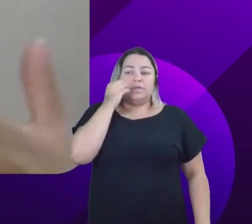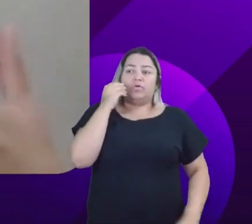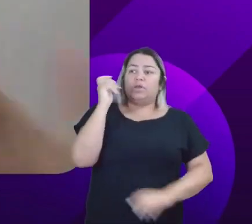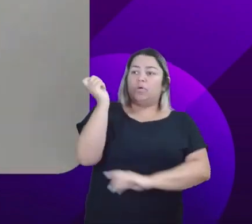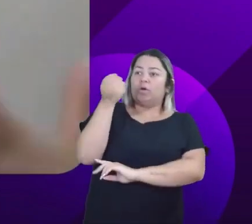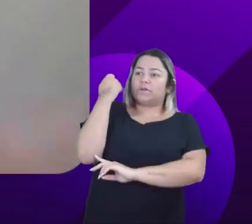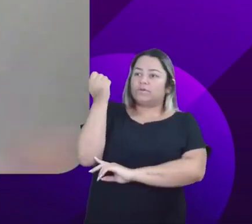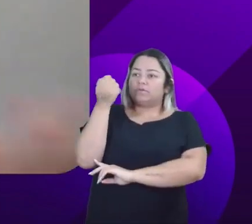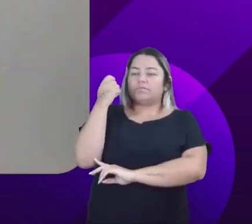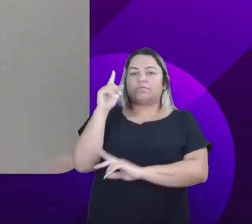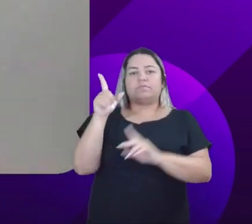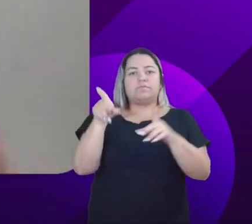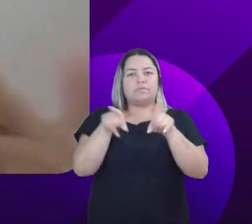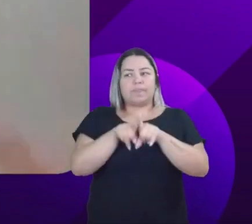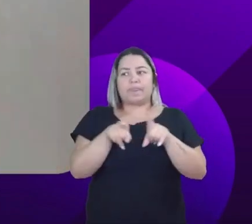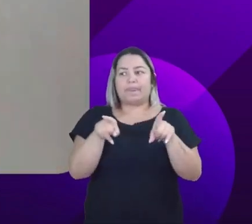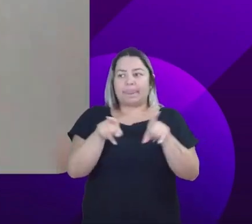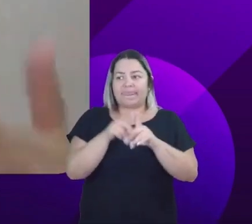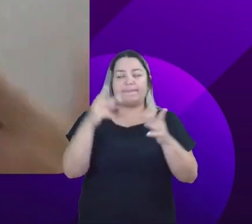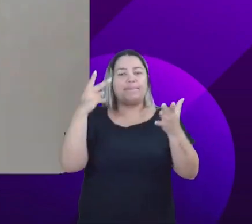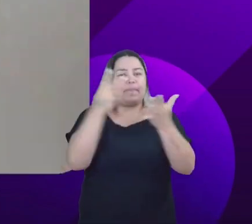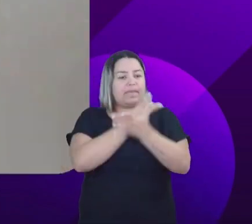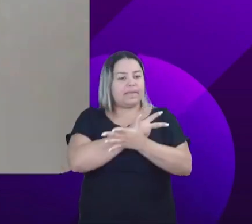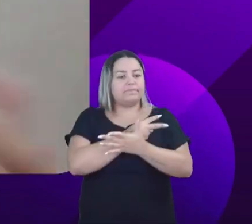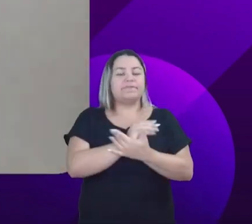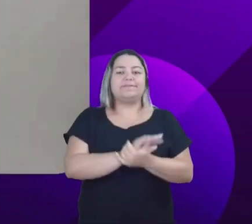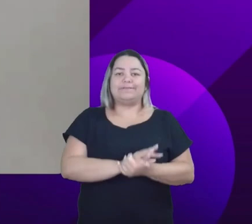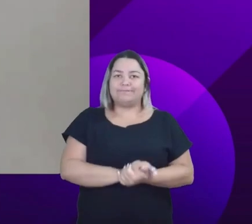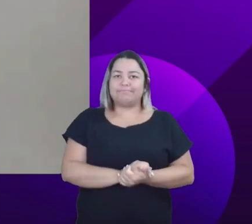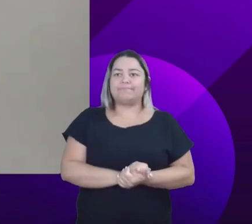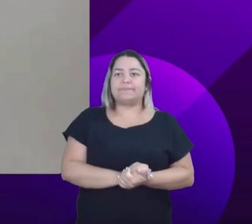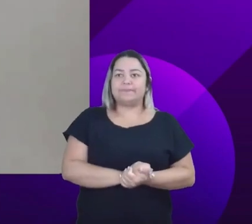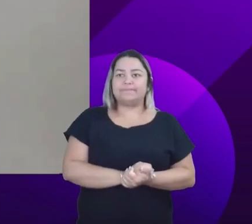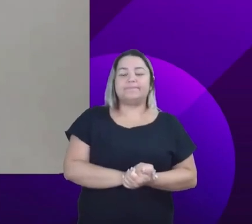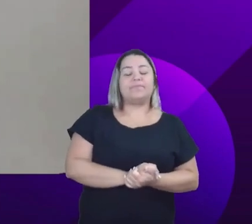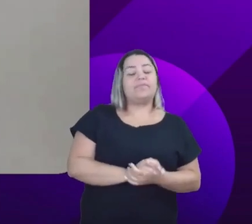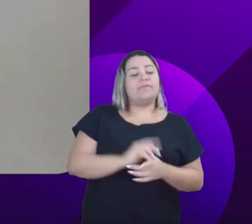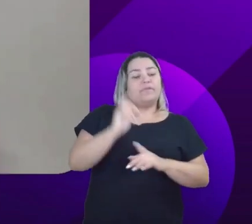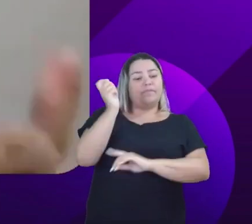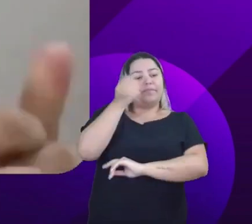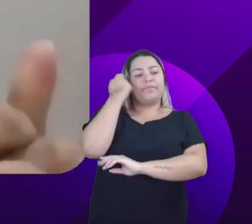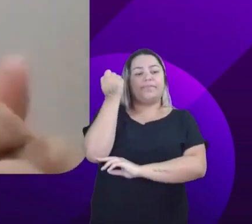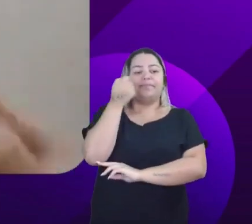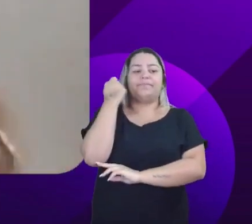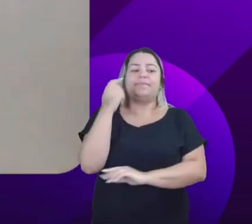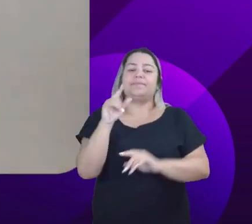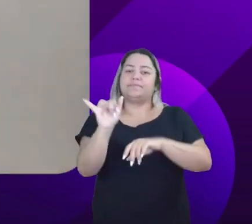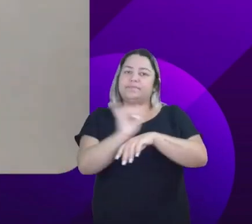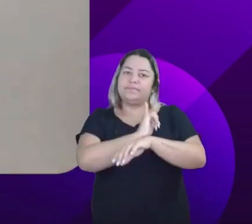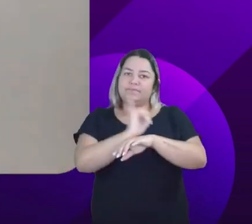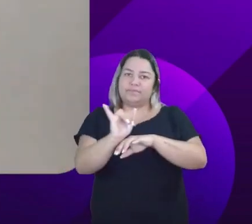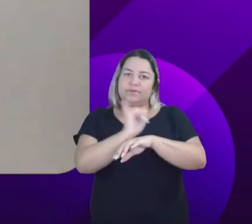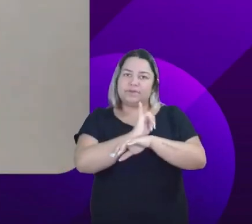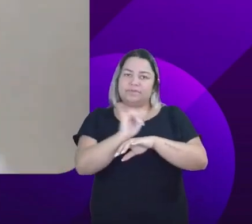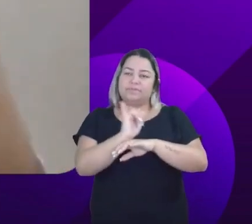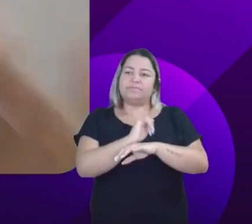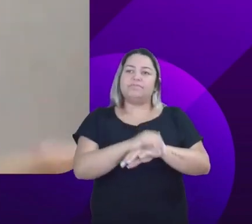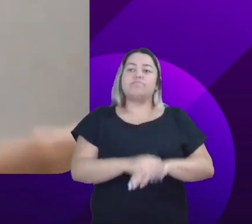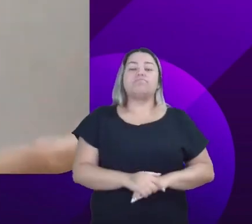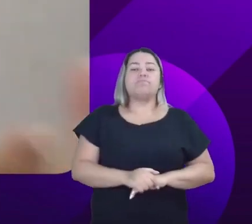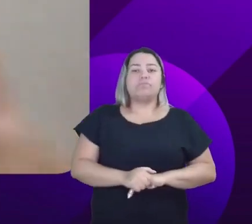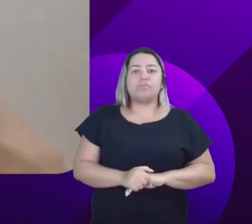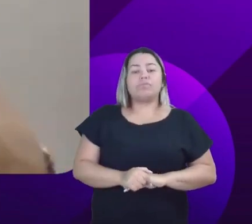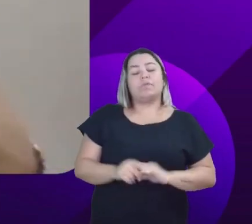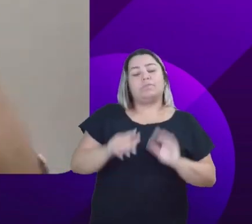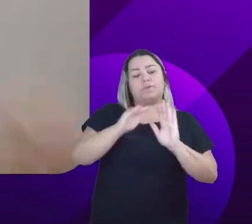Sul, né, a partir do que aconteceu e do que vem acontecendo no Rio Grande do Sul, estratégias para que